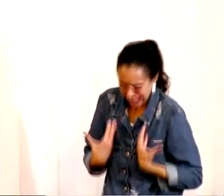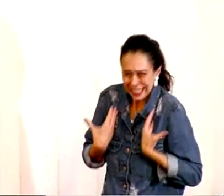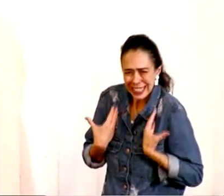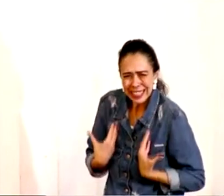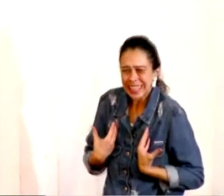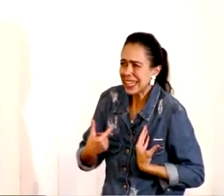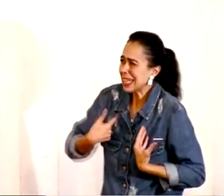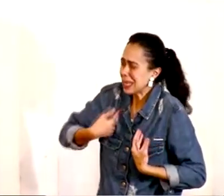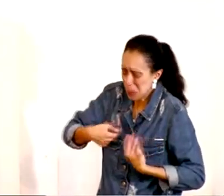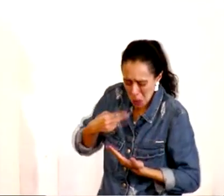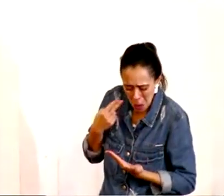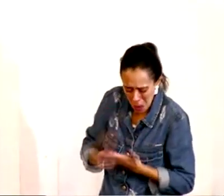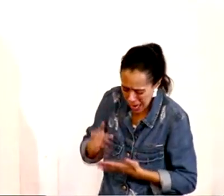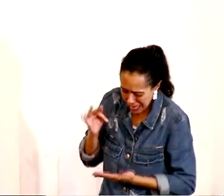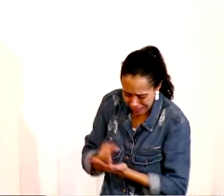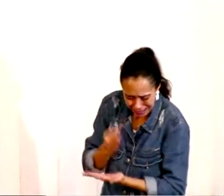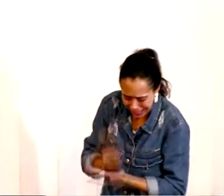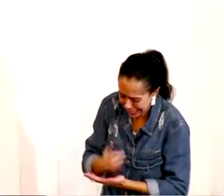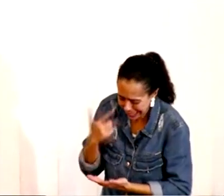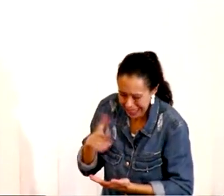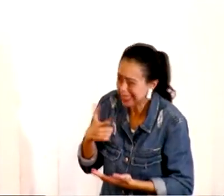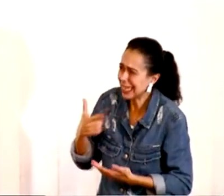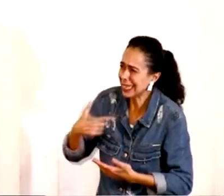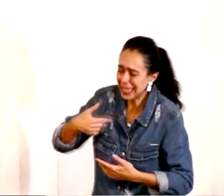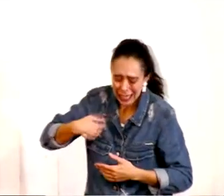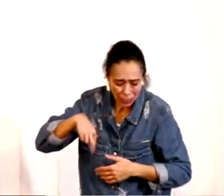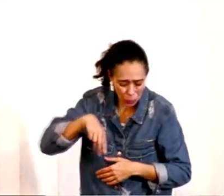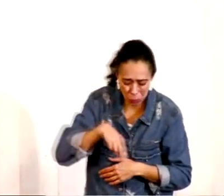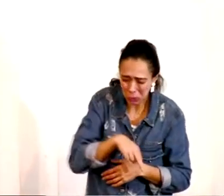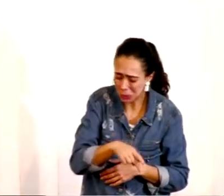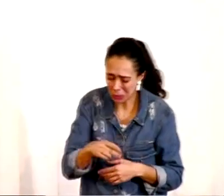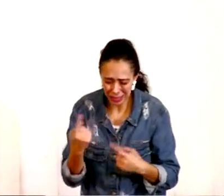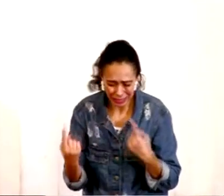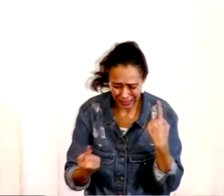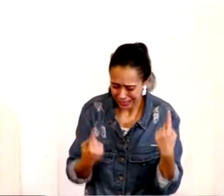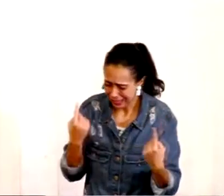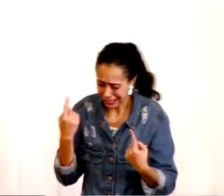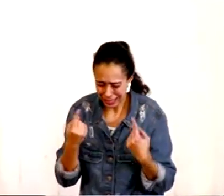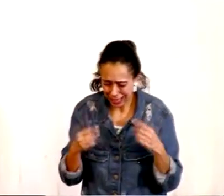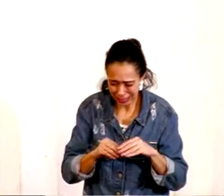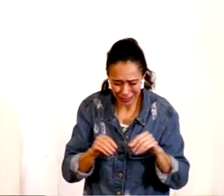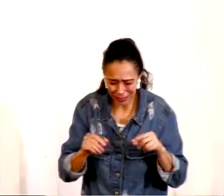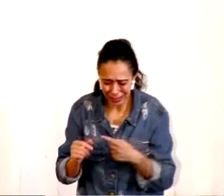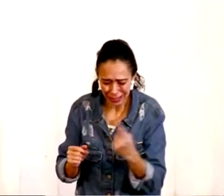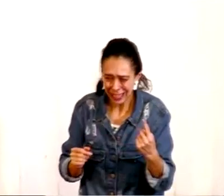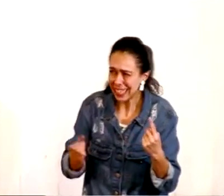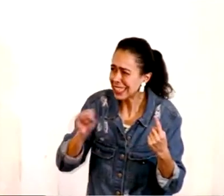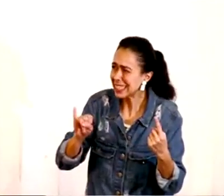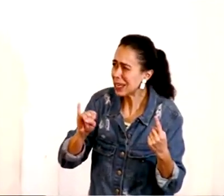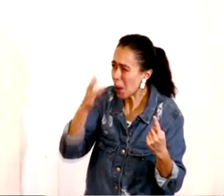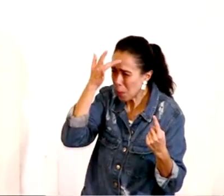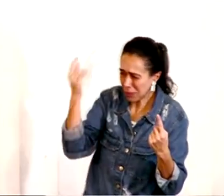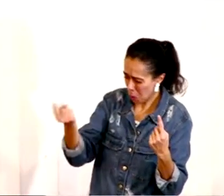da tua presença hei de esconder-me. Serei fugitivo e errante pela terra. Quem comigo se encontrar me matará.